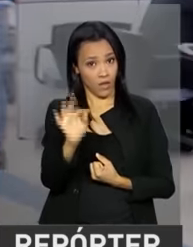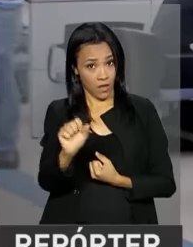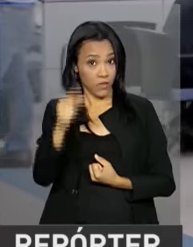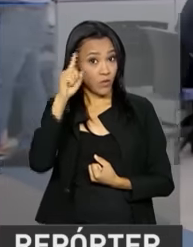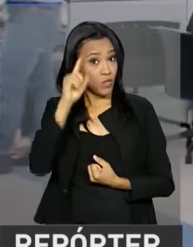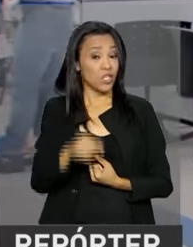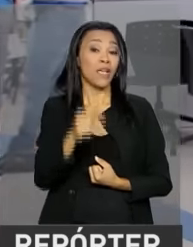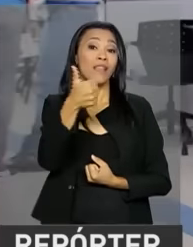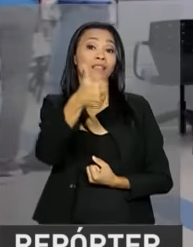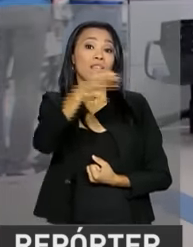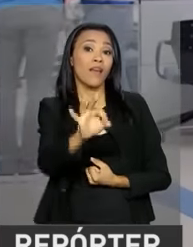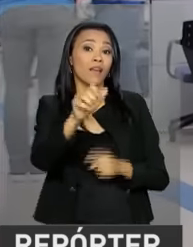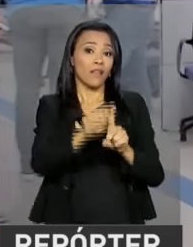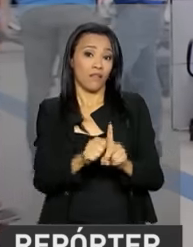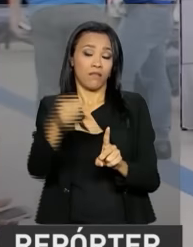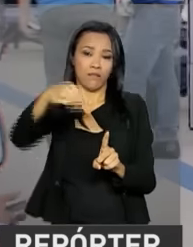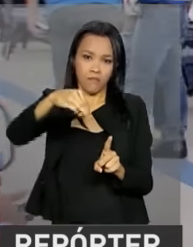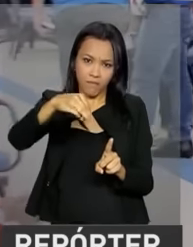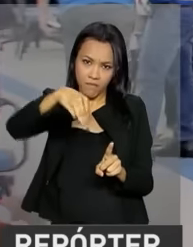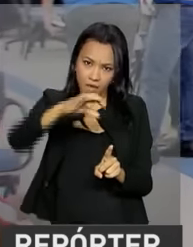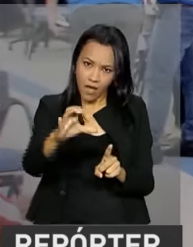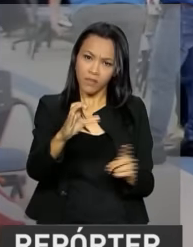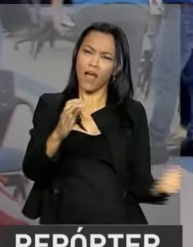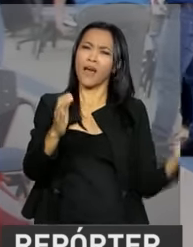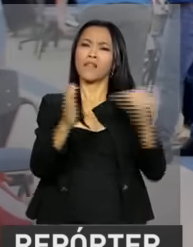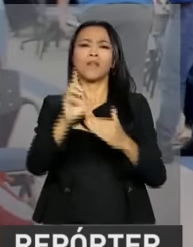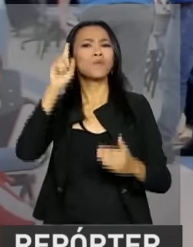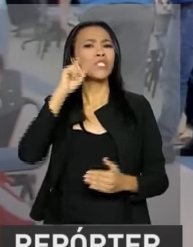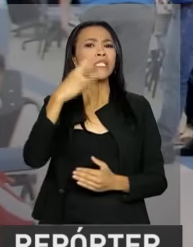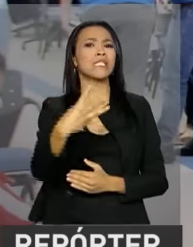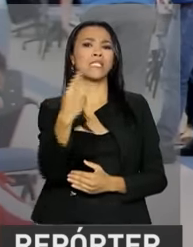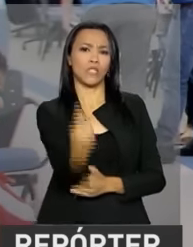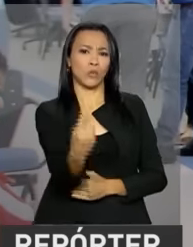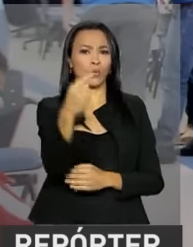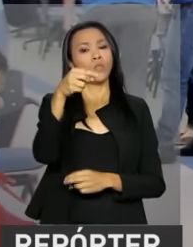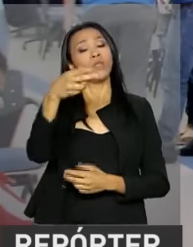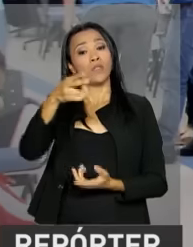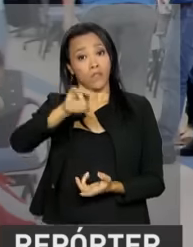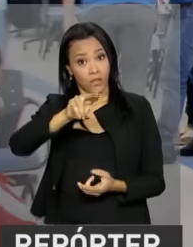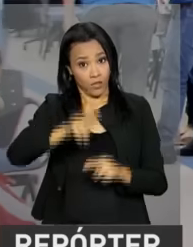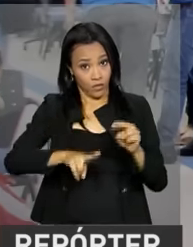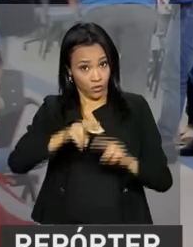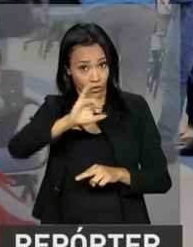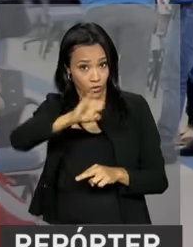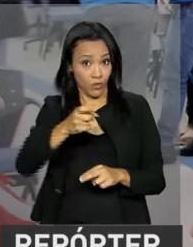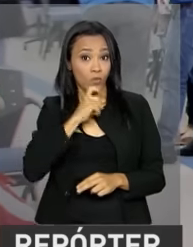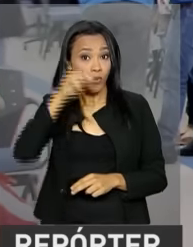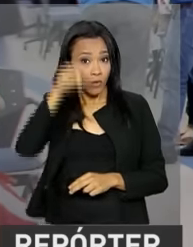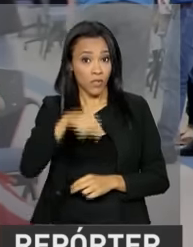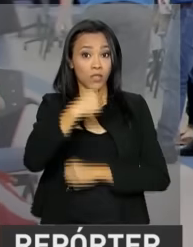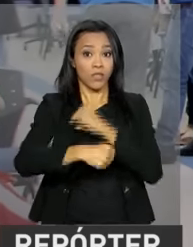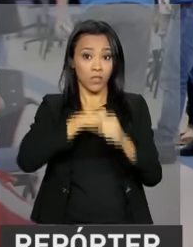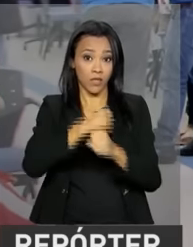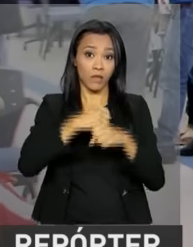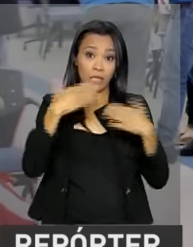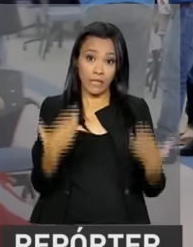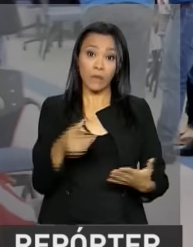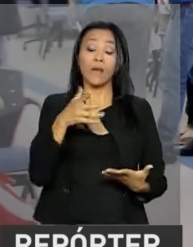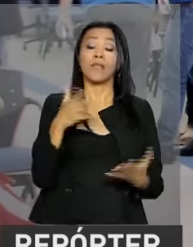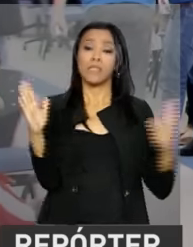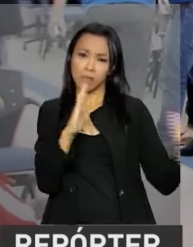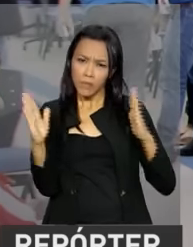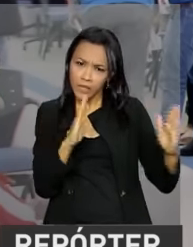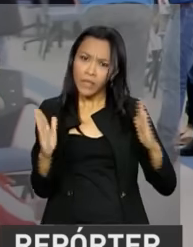do dia 10 de Março e o pagamento vai até o dia 31 de julho deste ano nesse período as agências da Caixa Econômica